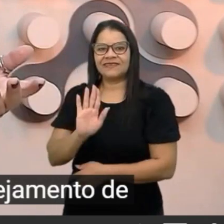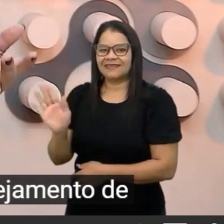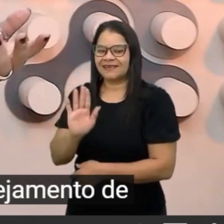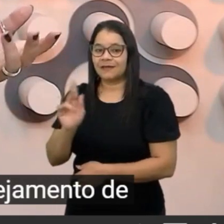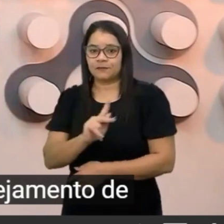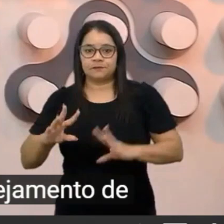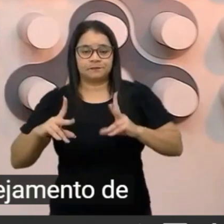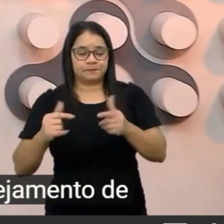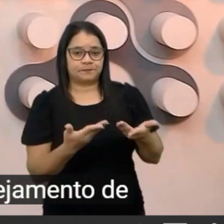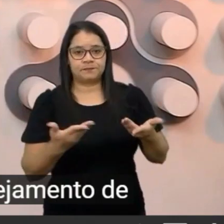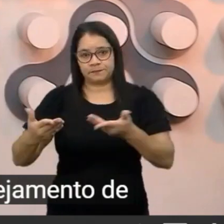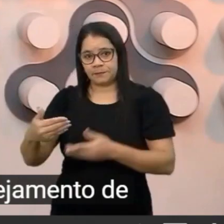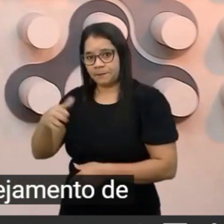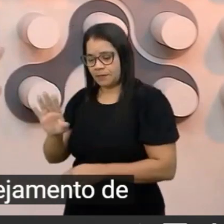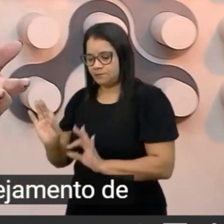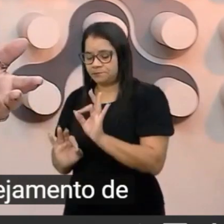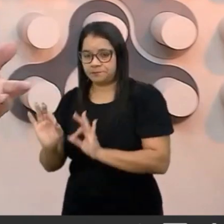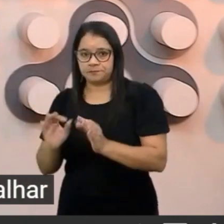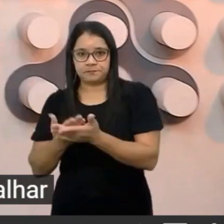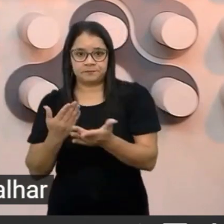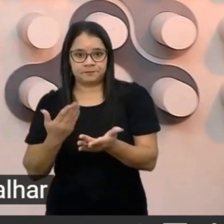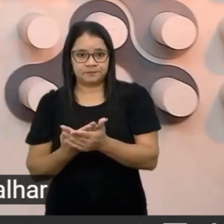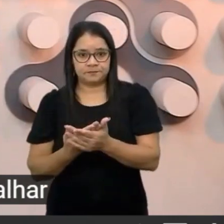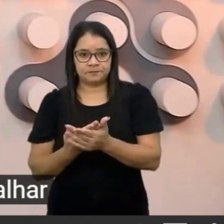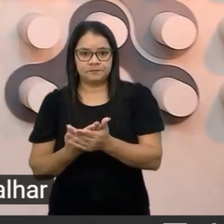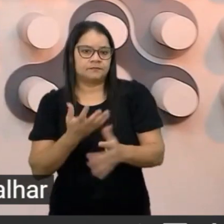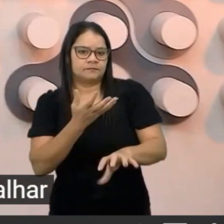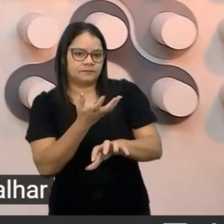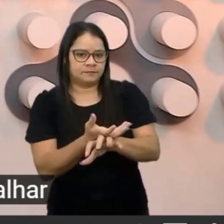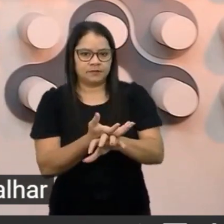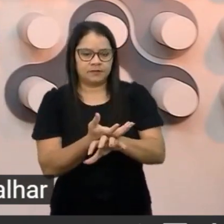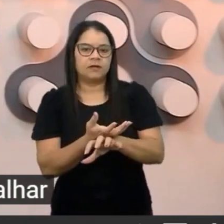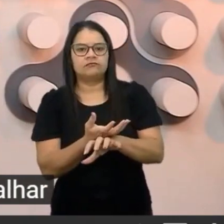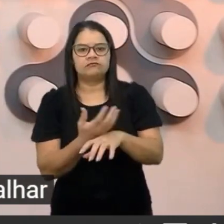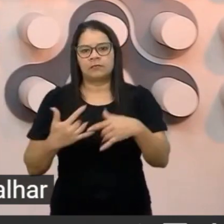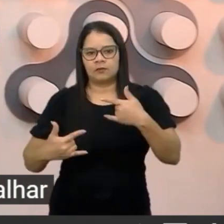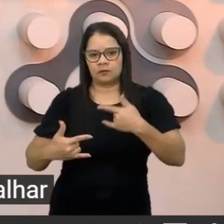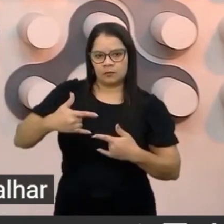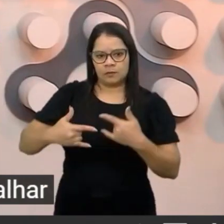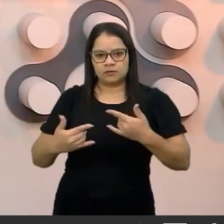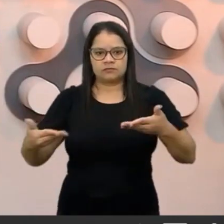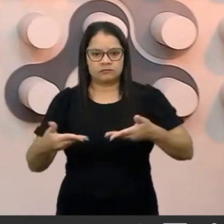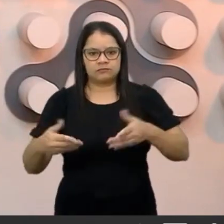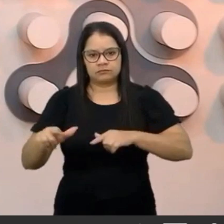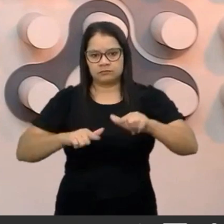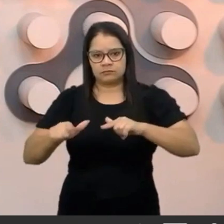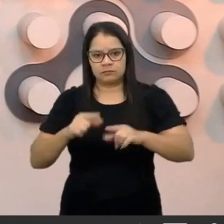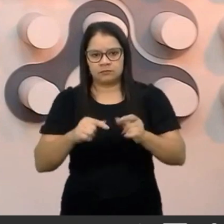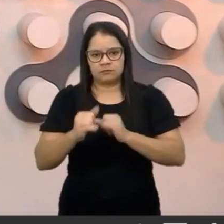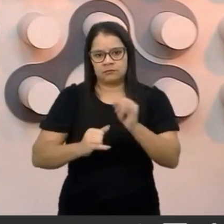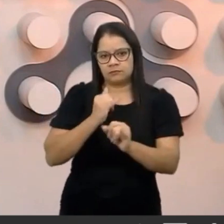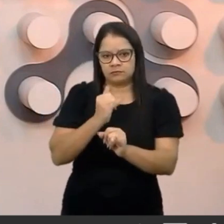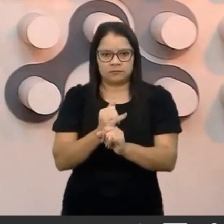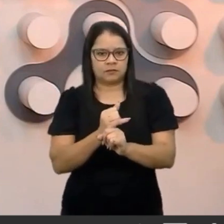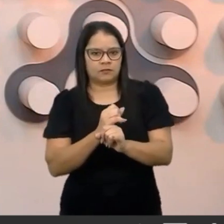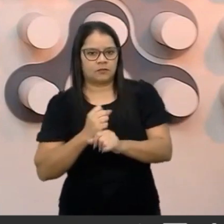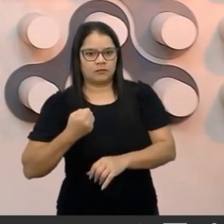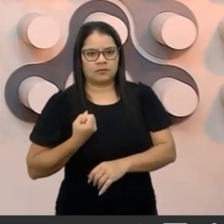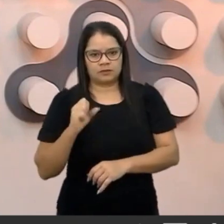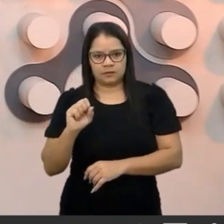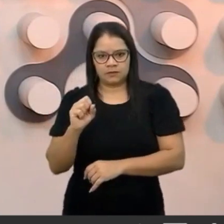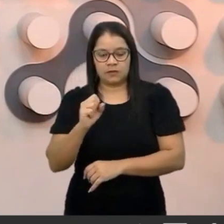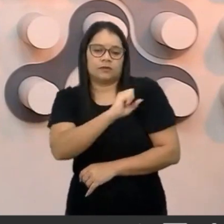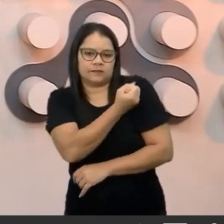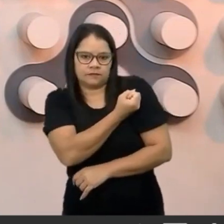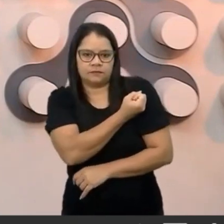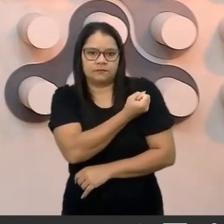Olá, professores, sejam muito bem-vindos a mais um planejamento de aula do componente de robótica. Hoje vamos trabalhar aí o material do 8º ano, o MD